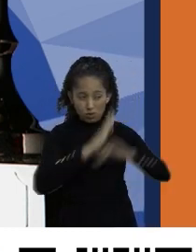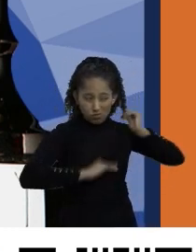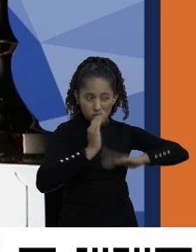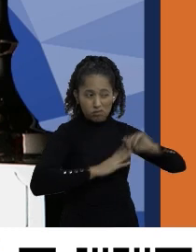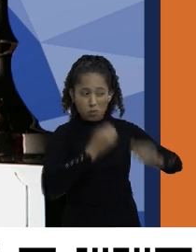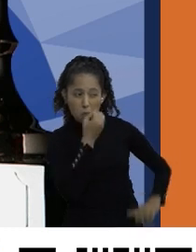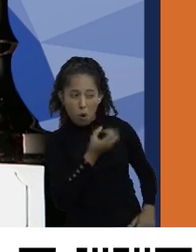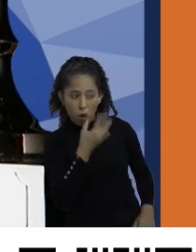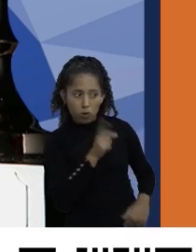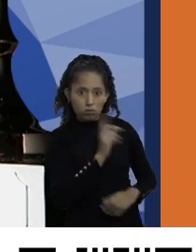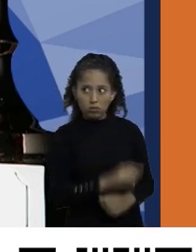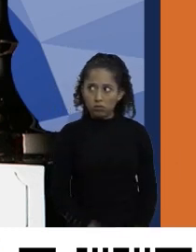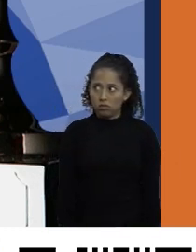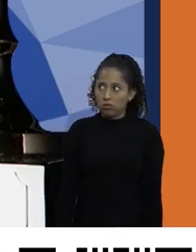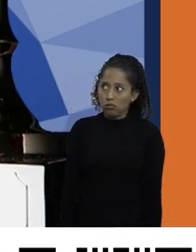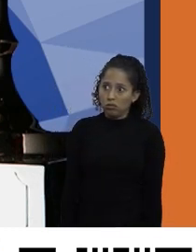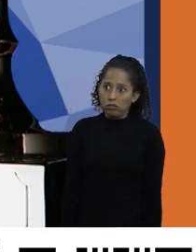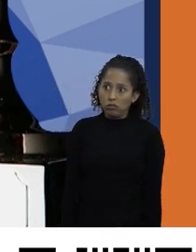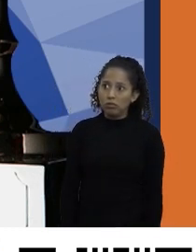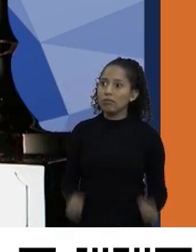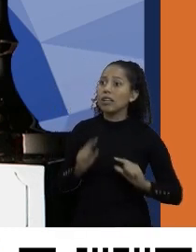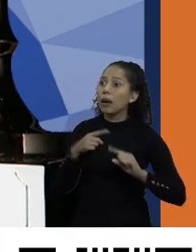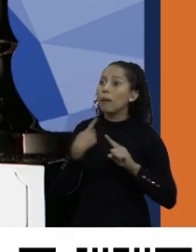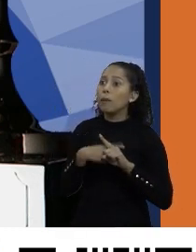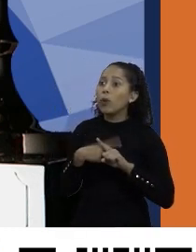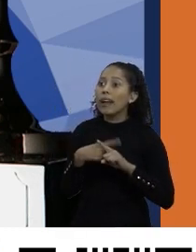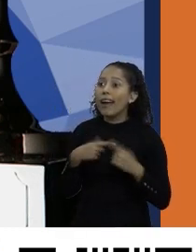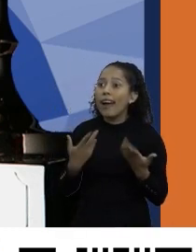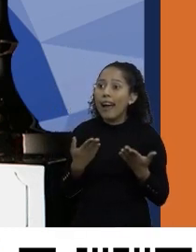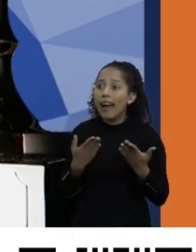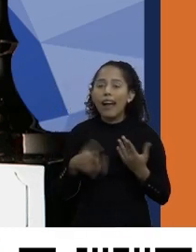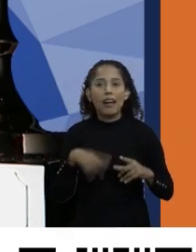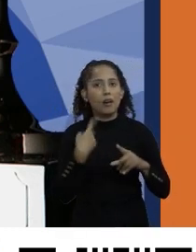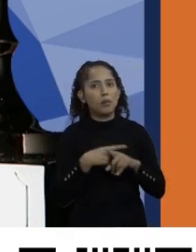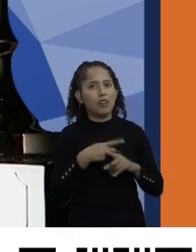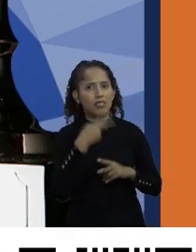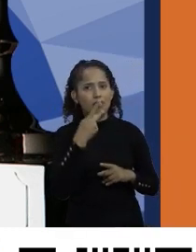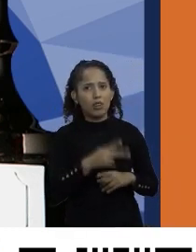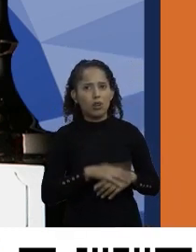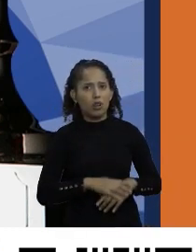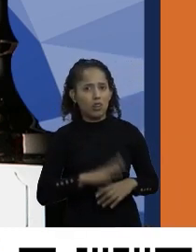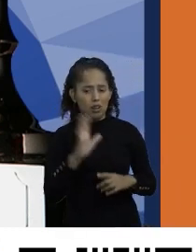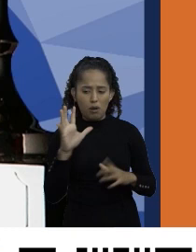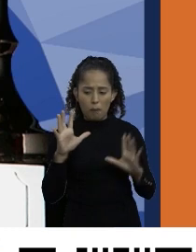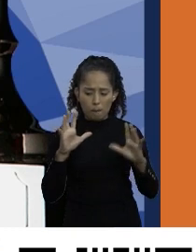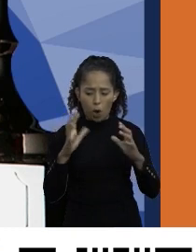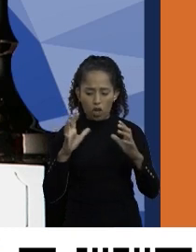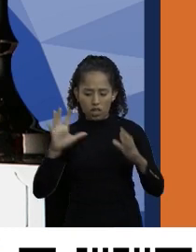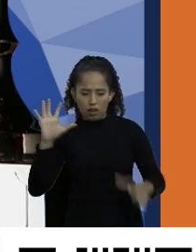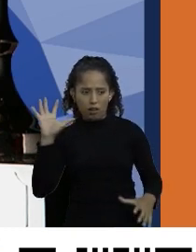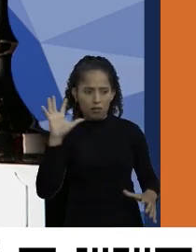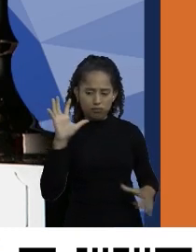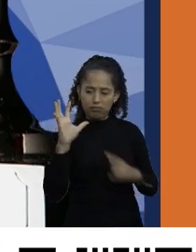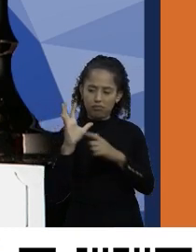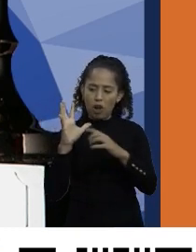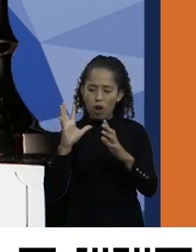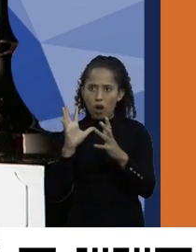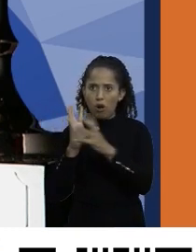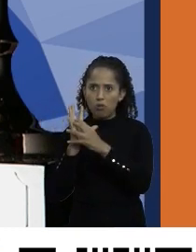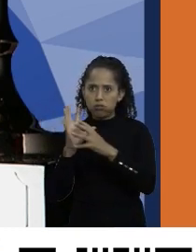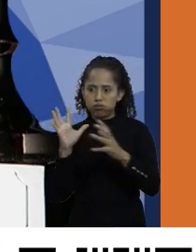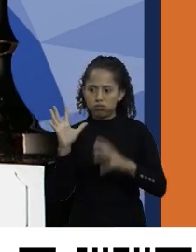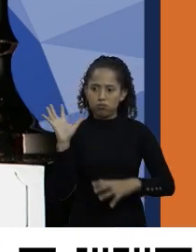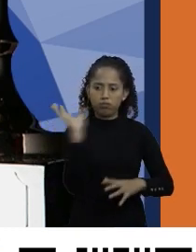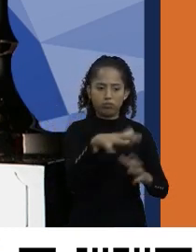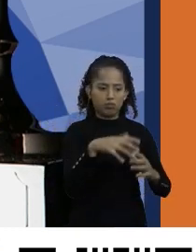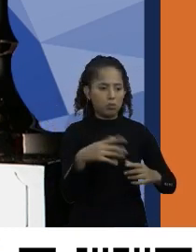E eu dei aquela gelada, né? Eu falei, mas por que, professor? Ele disse, a bola não encaixa na tua mão, cara. Quando você ataca, a bola vai para tudo